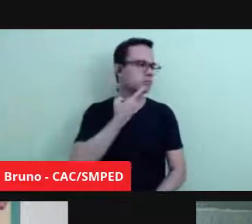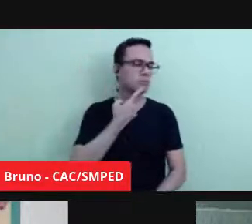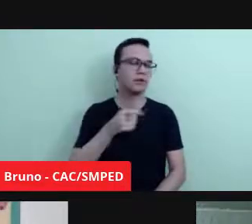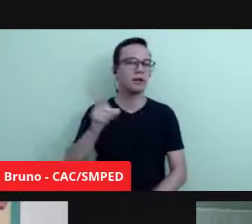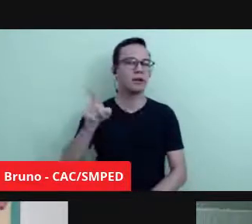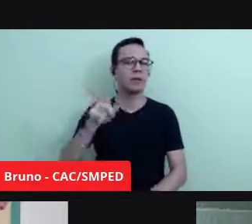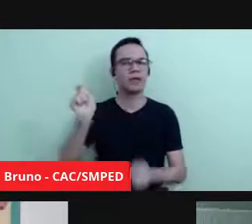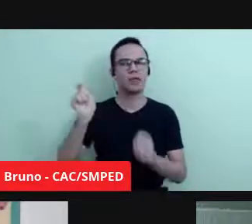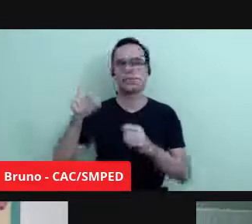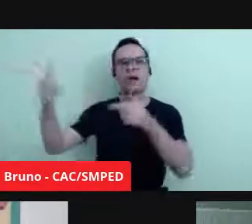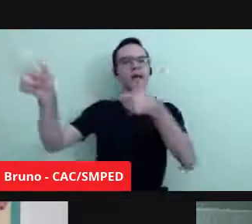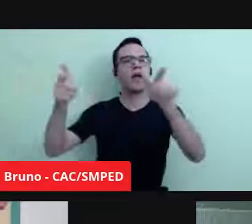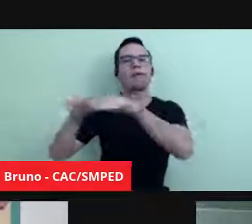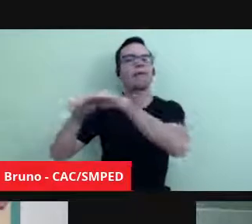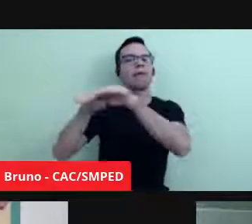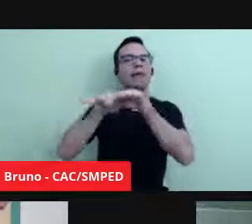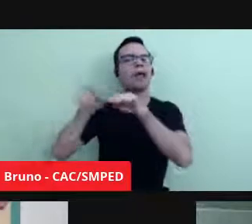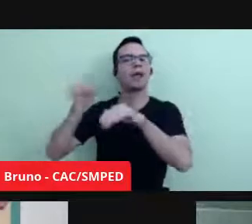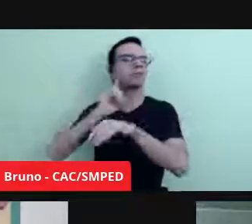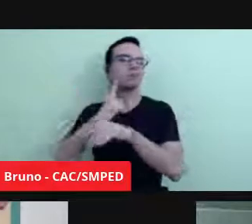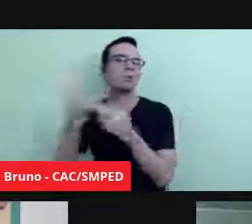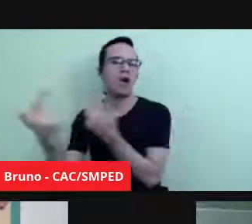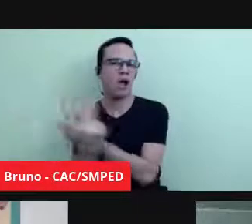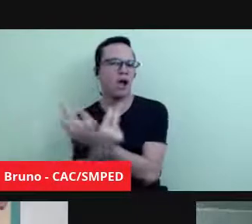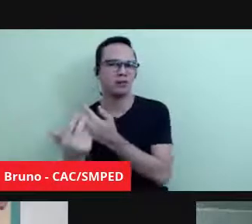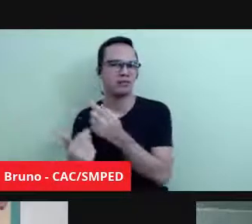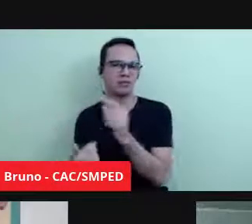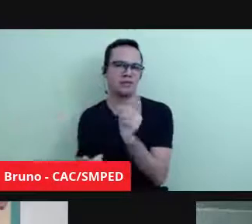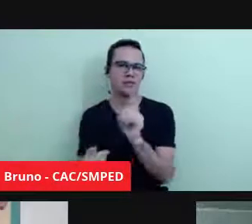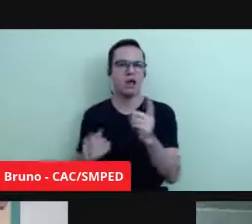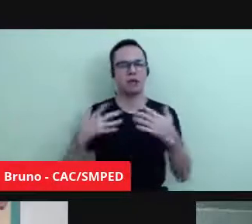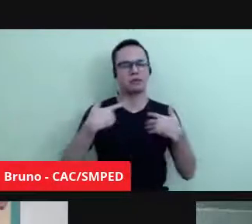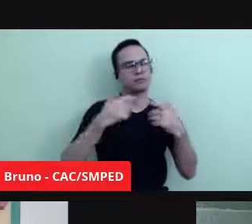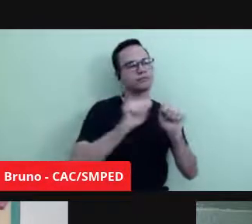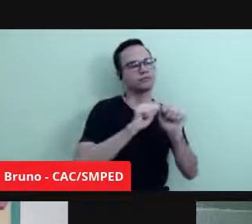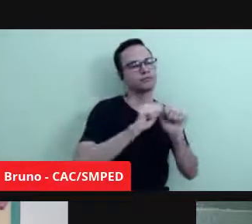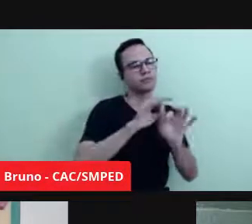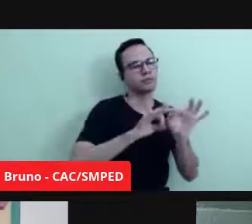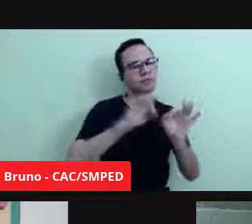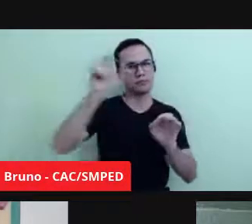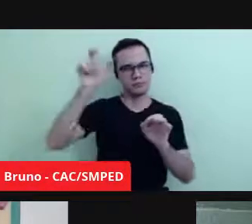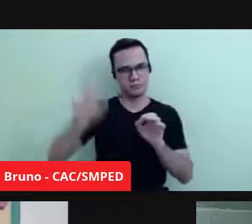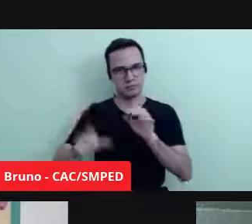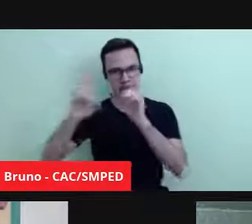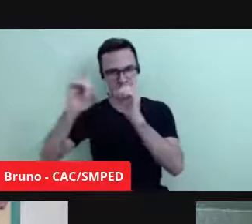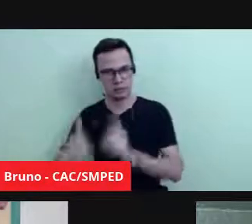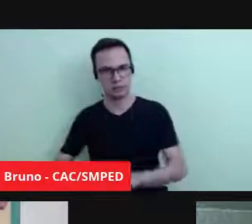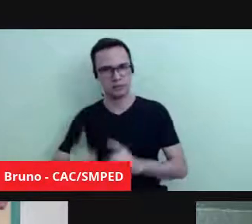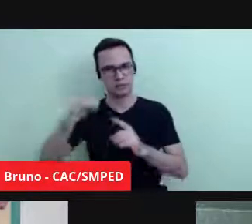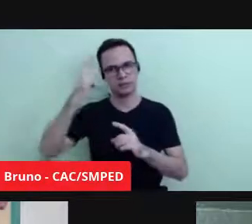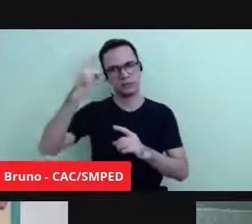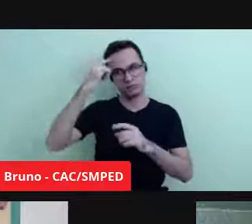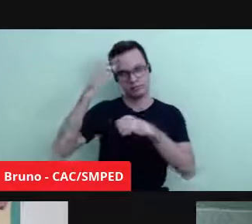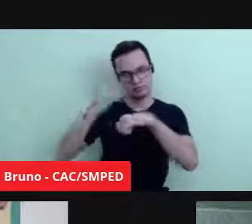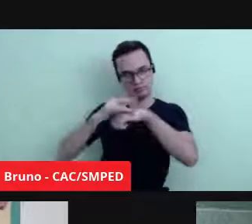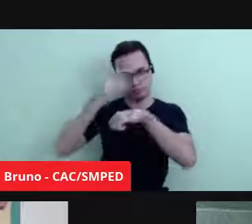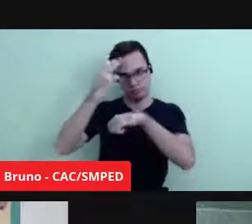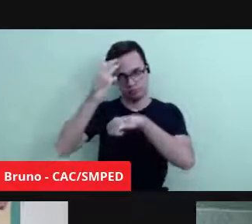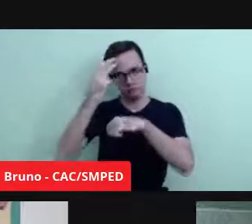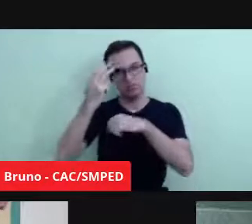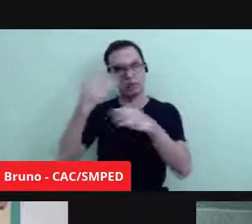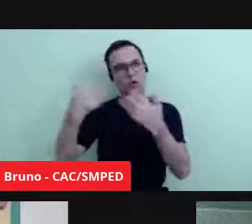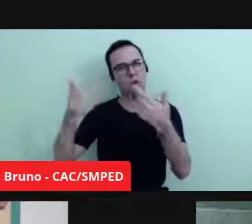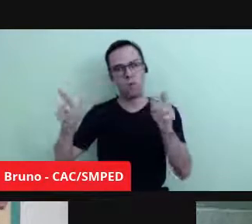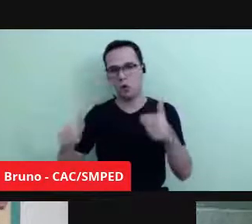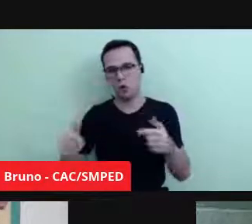para qualquer outra pessoa surda, ou que alguma adaptação que eu faço para pessoa com deficiência intelectual, com deficiência mental, ou